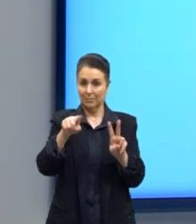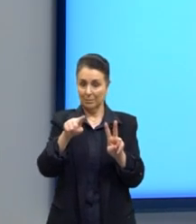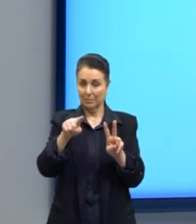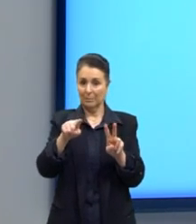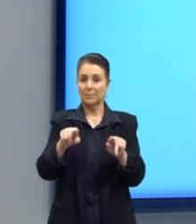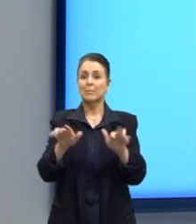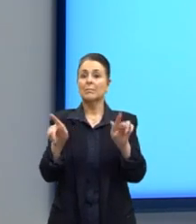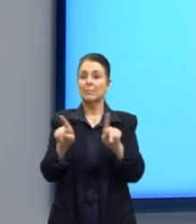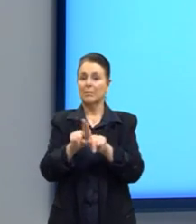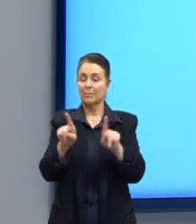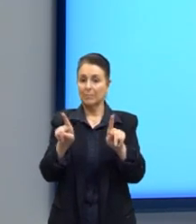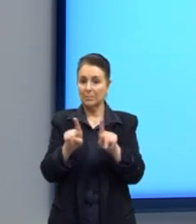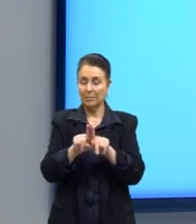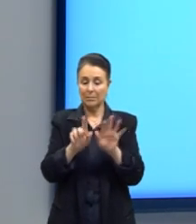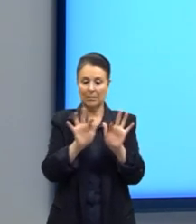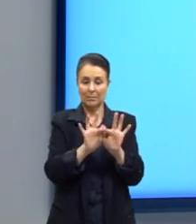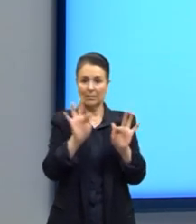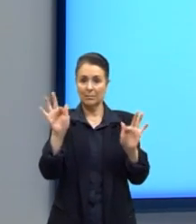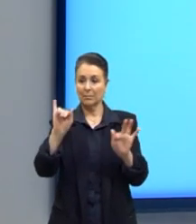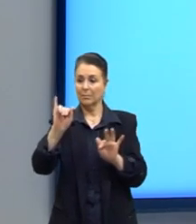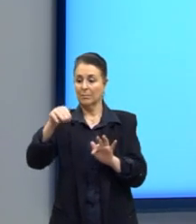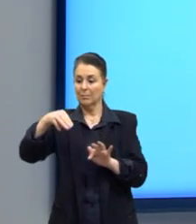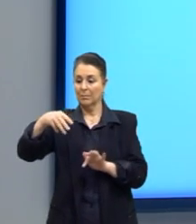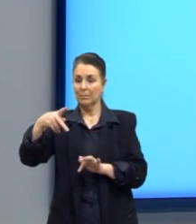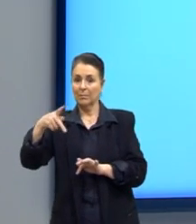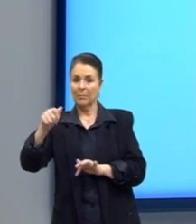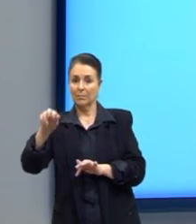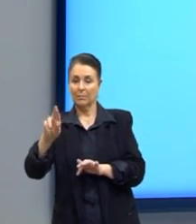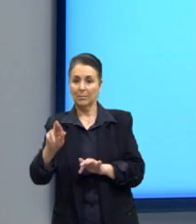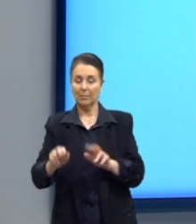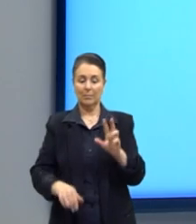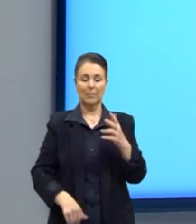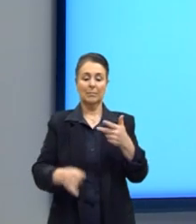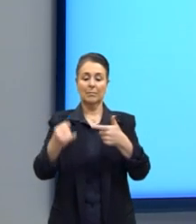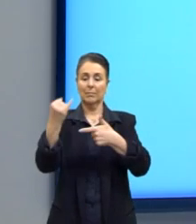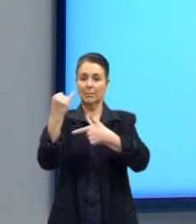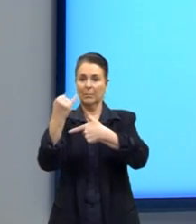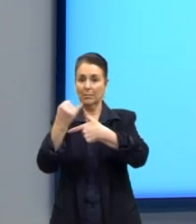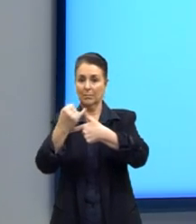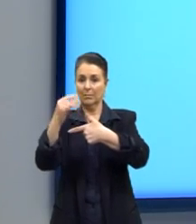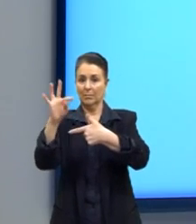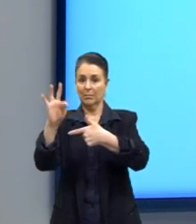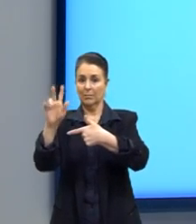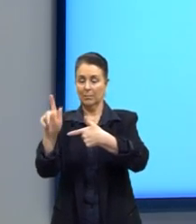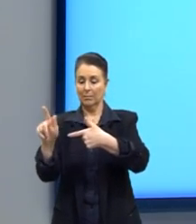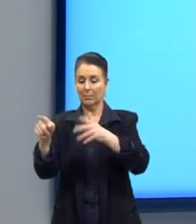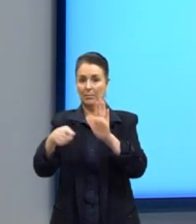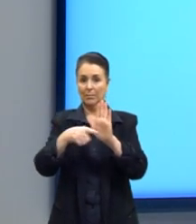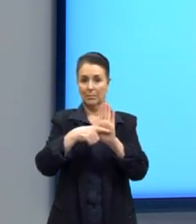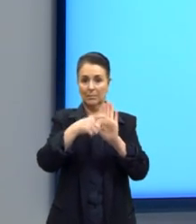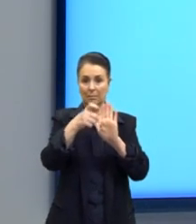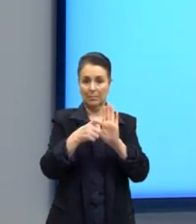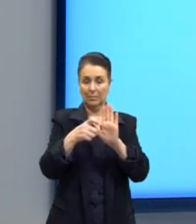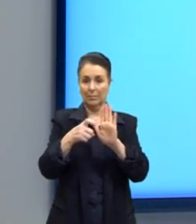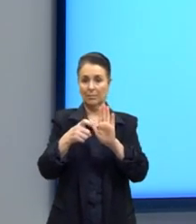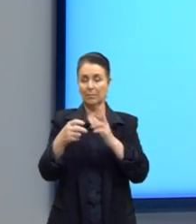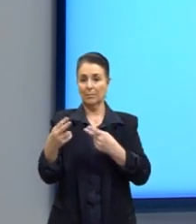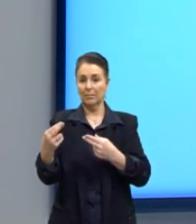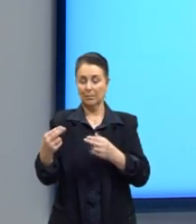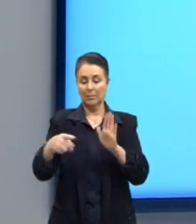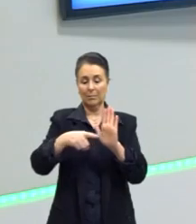é considerada uma função ímpar tangente de -x = - tangente de X